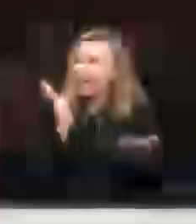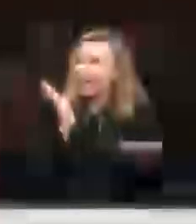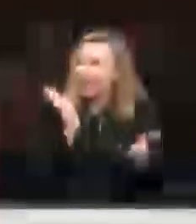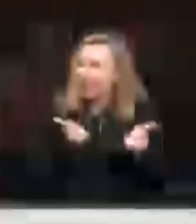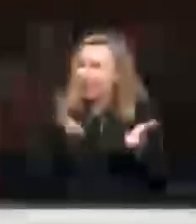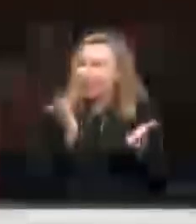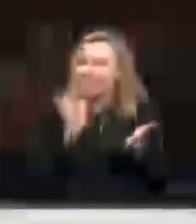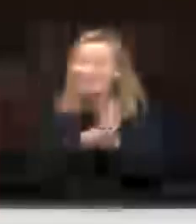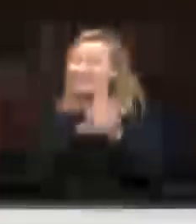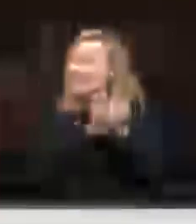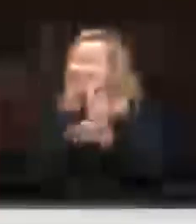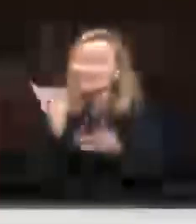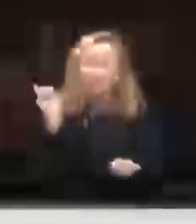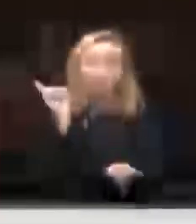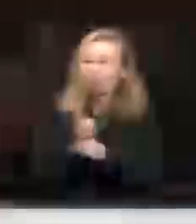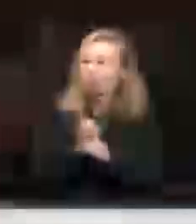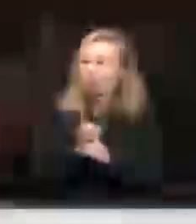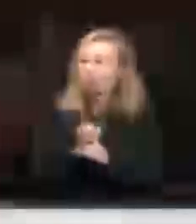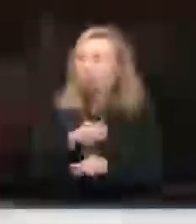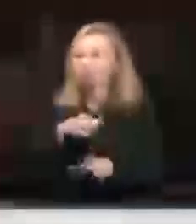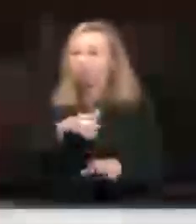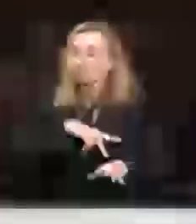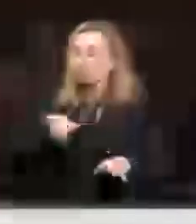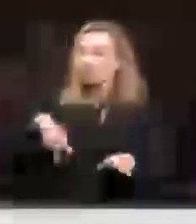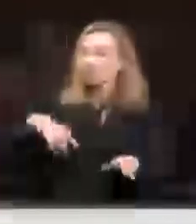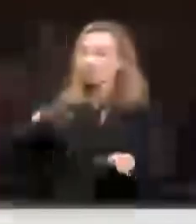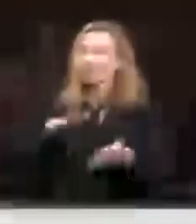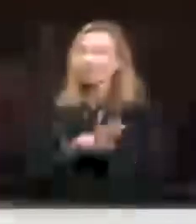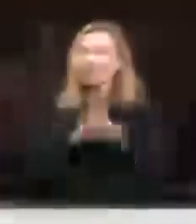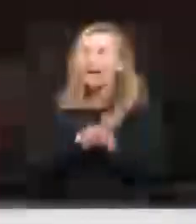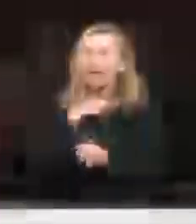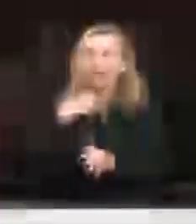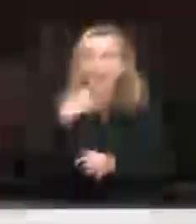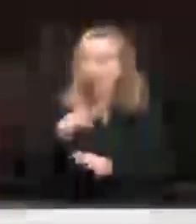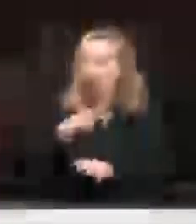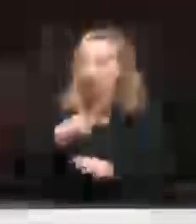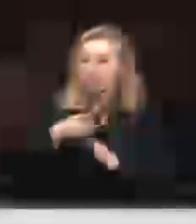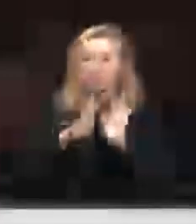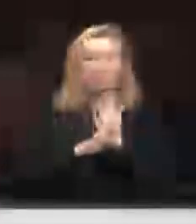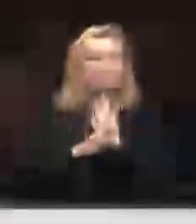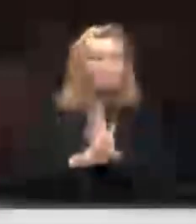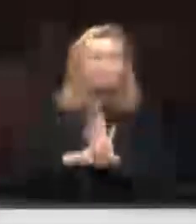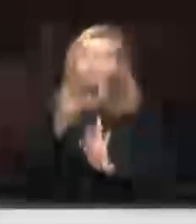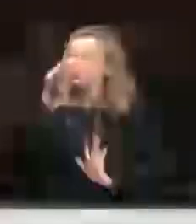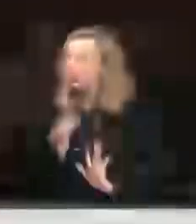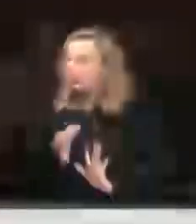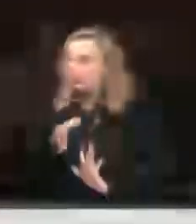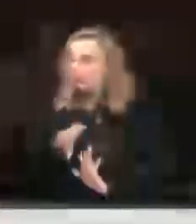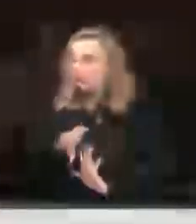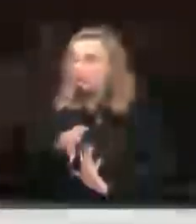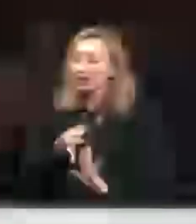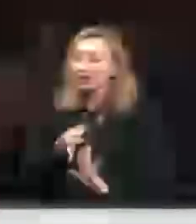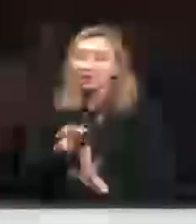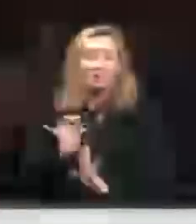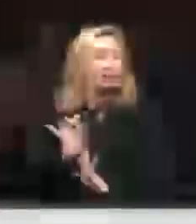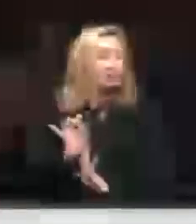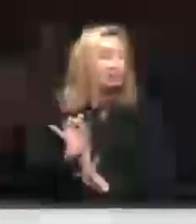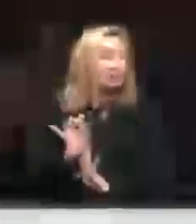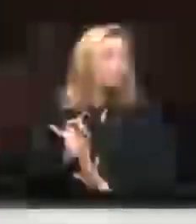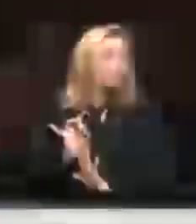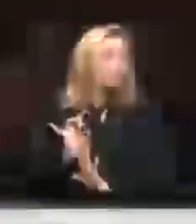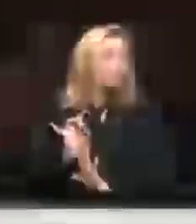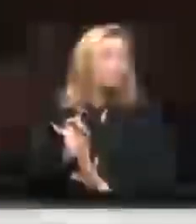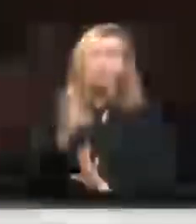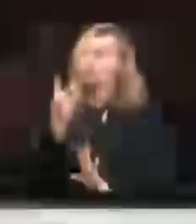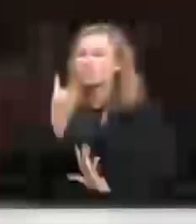sem uma denúncia do Ministério Público, sem uma representação concreta, a não ser de 10 delações